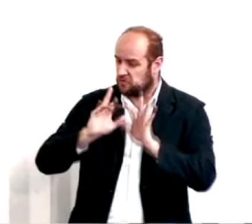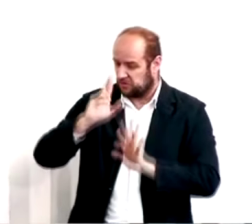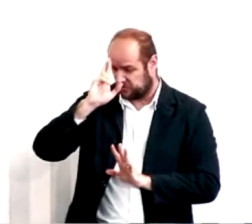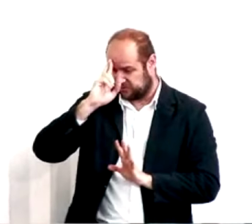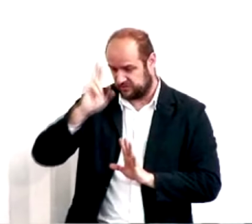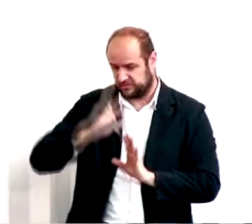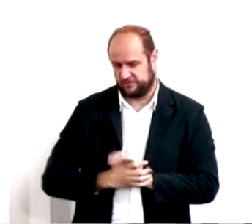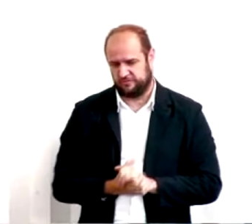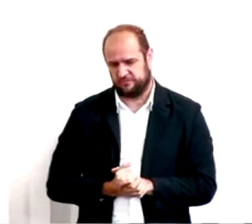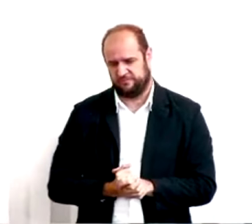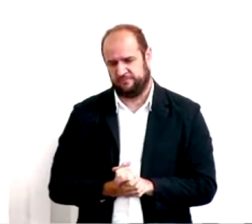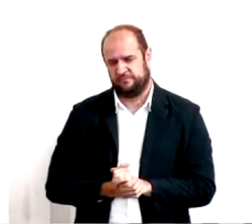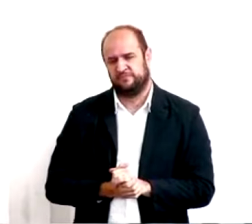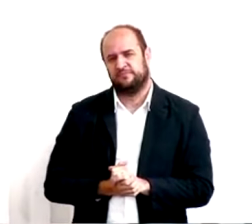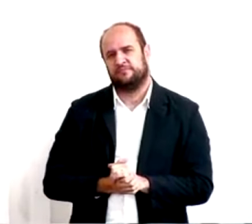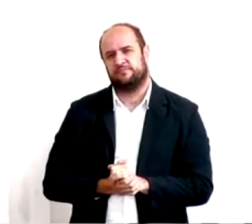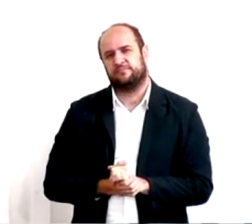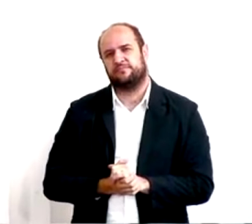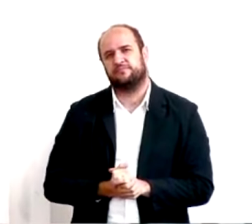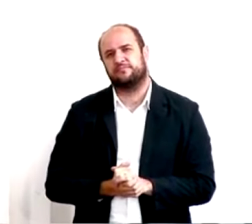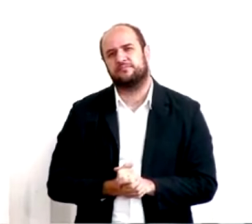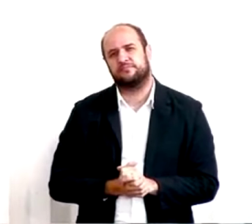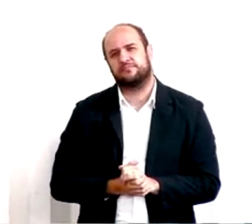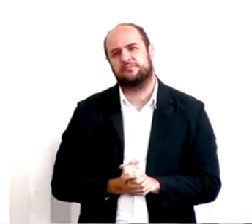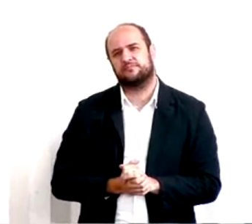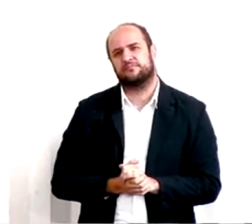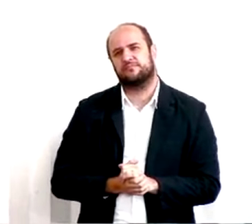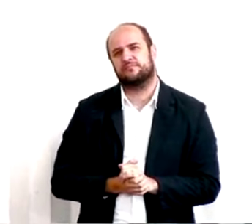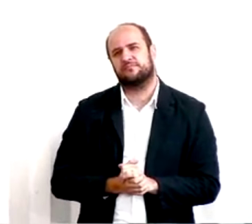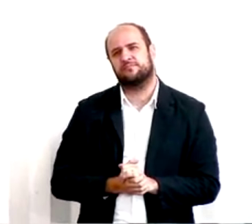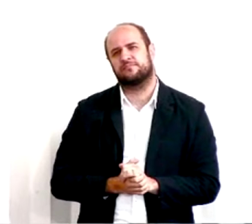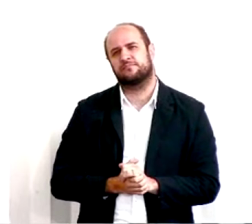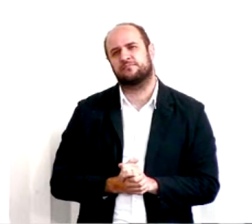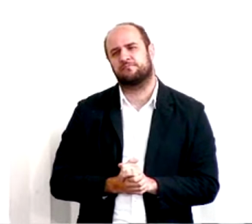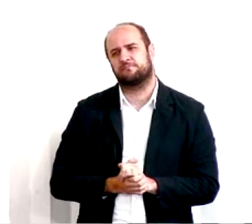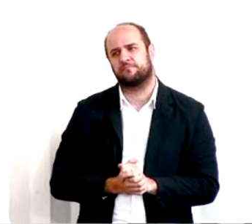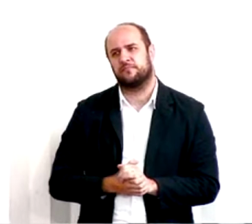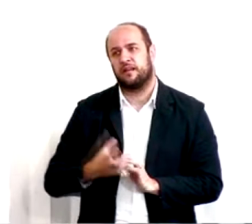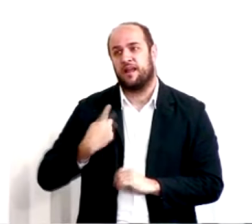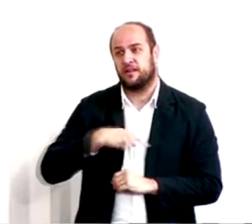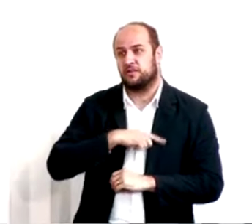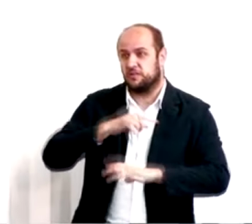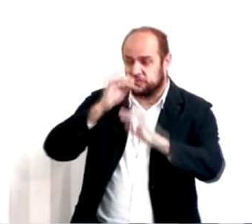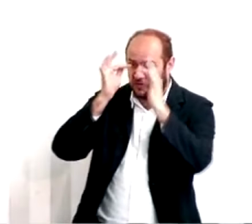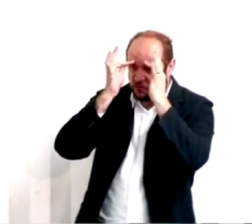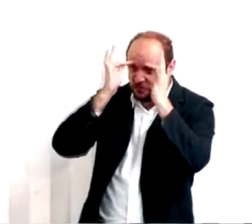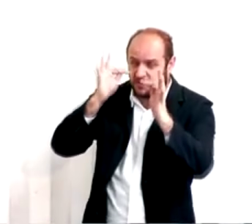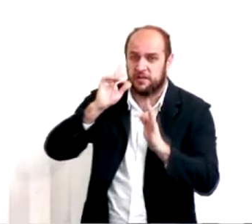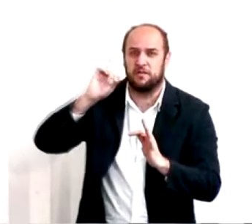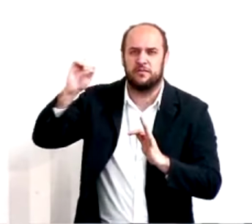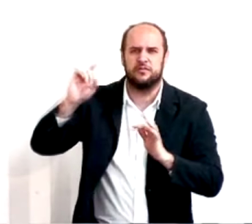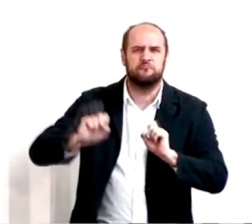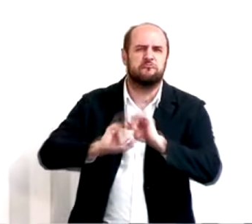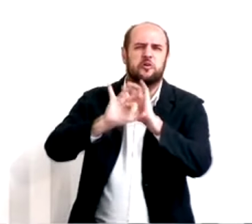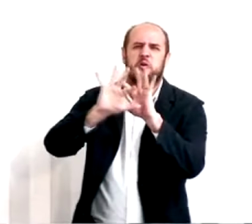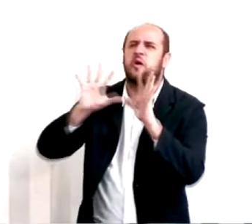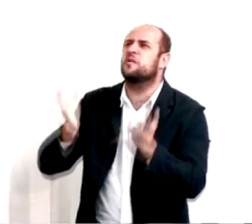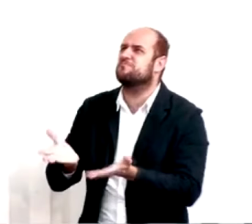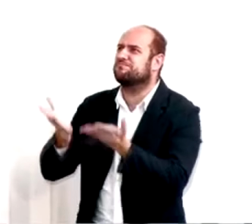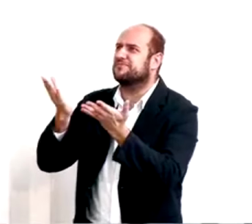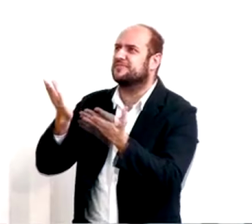Senhor e não é digno roubar mas a glória de Deus quando somos fiéis a Deus a glória dele